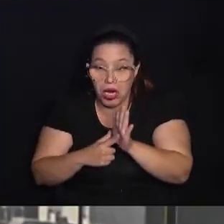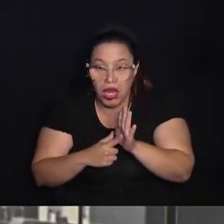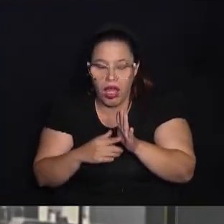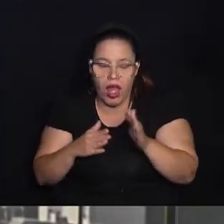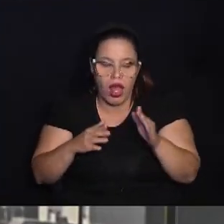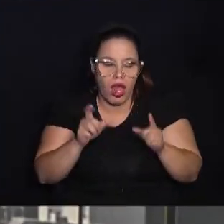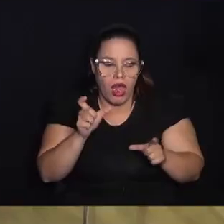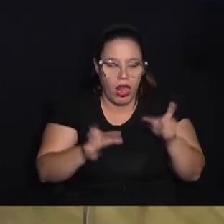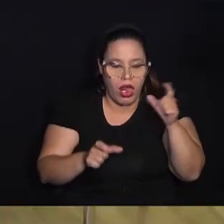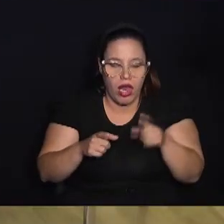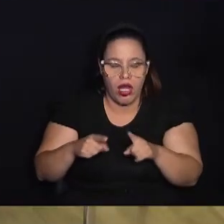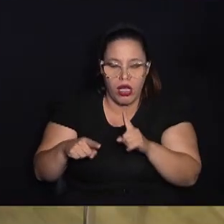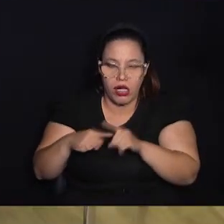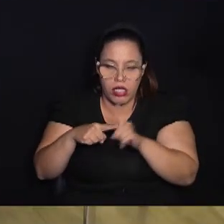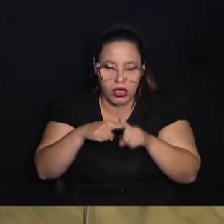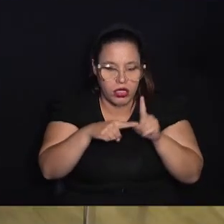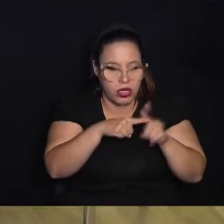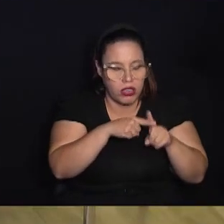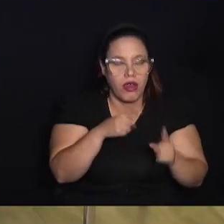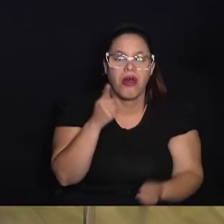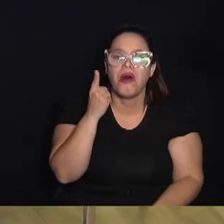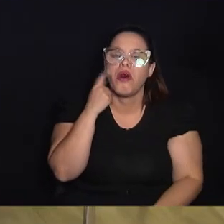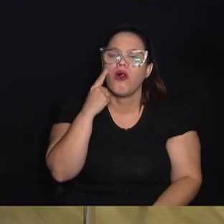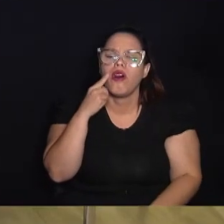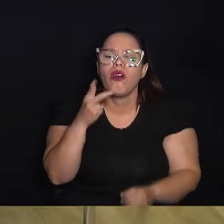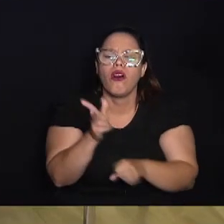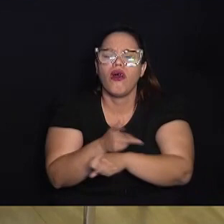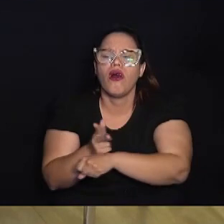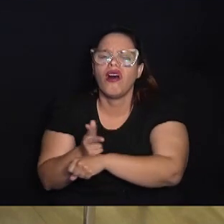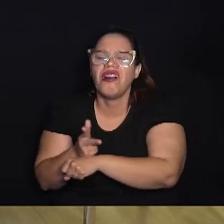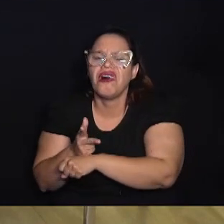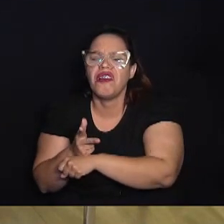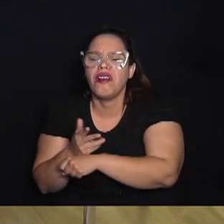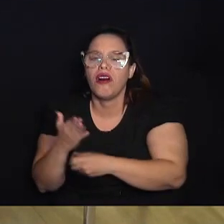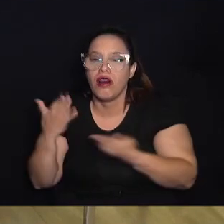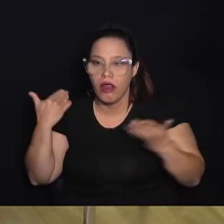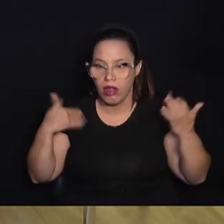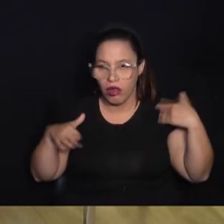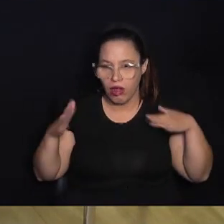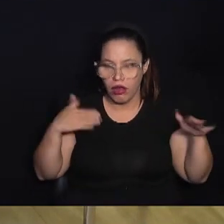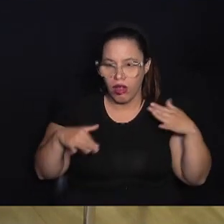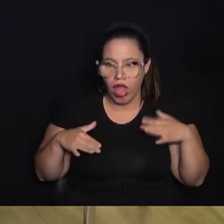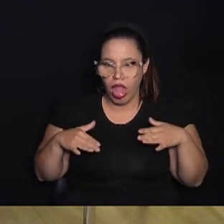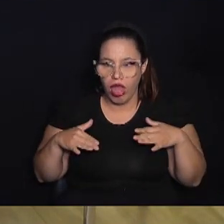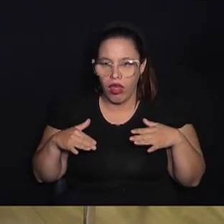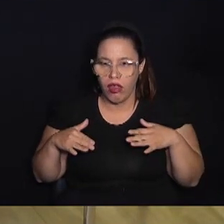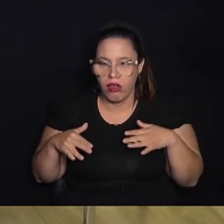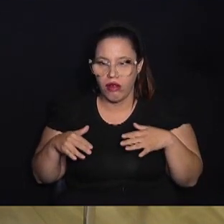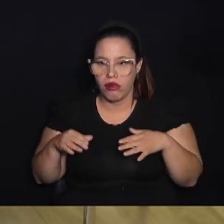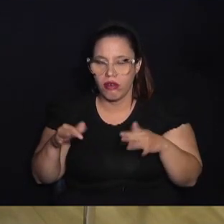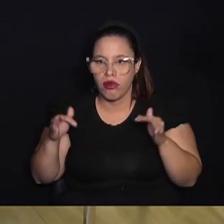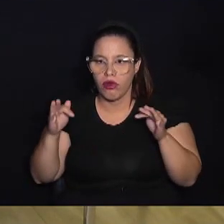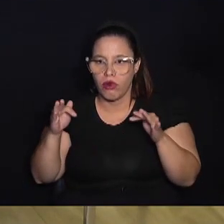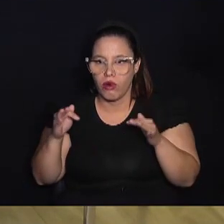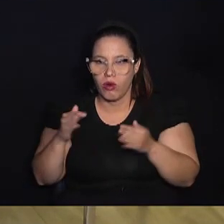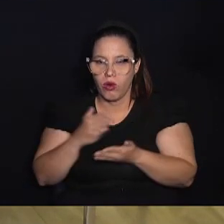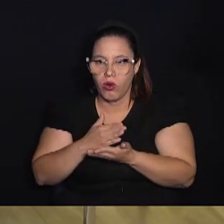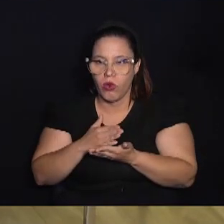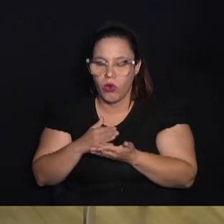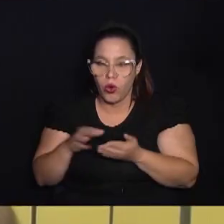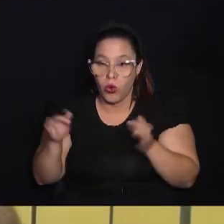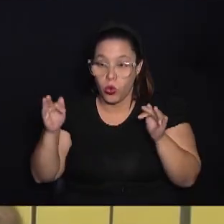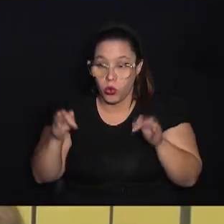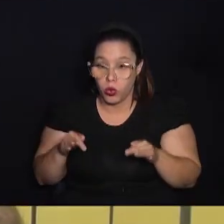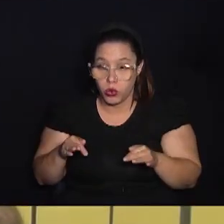falasse que que as pessoas vão vão conseguir ver nesse vídeo aí esse passeio foi esse é o registro do nosso último passeio no cemitério da saudade que foi muito especial pra